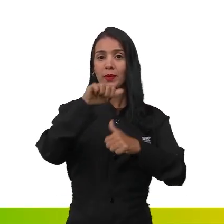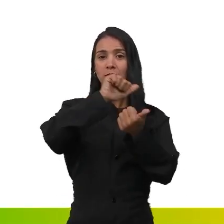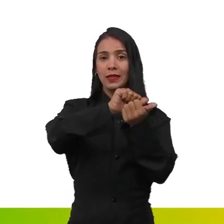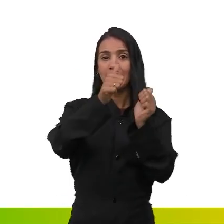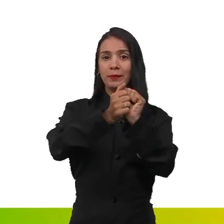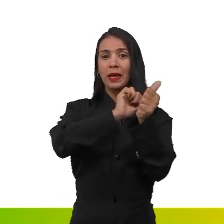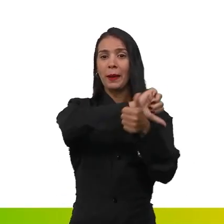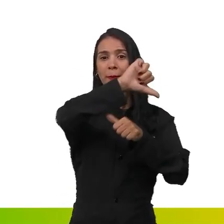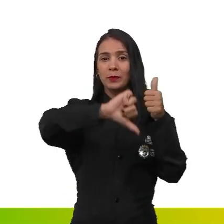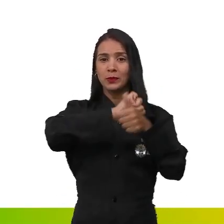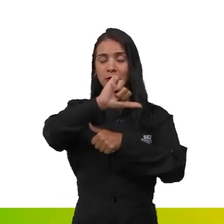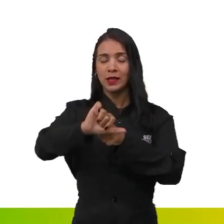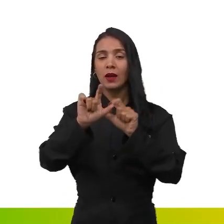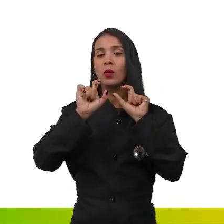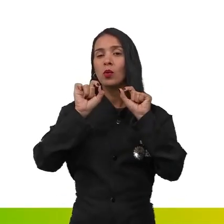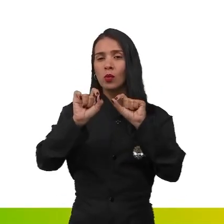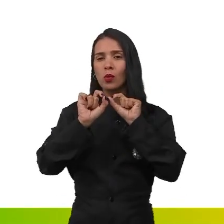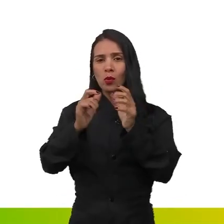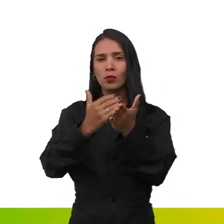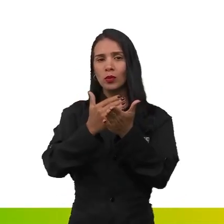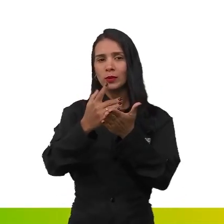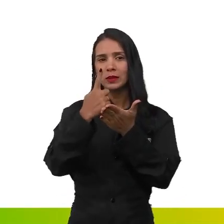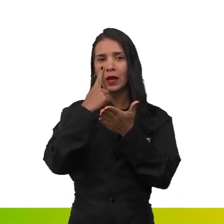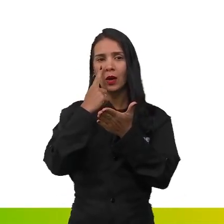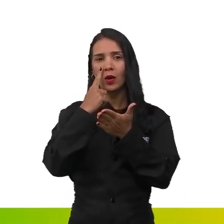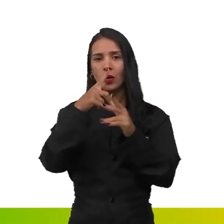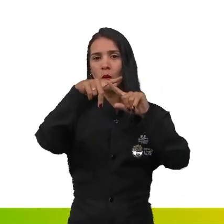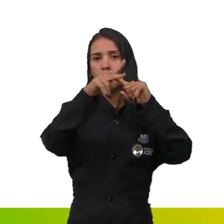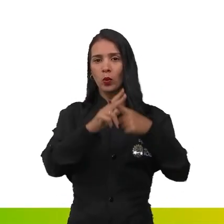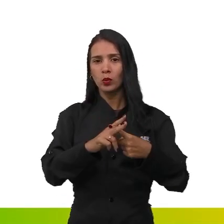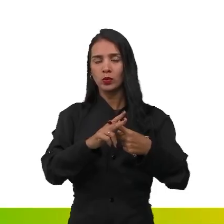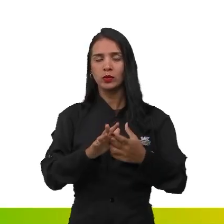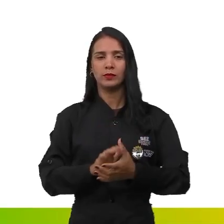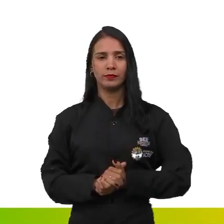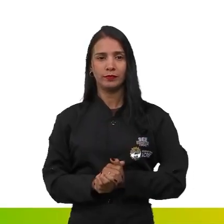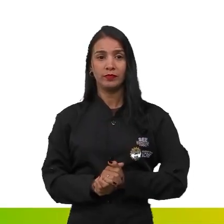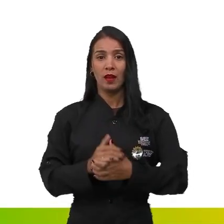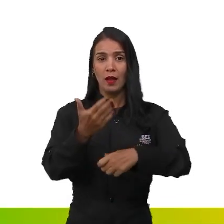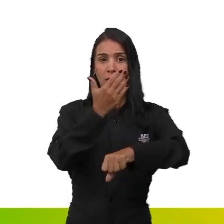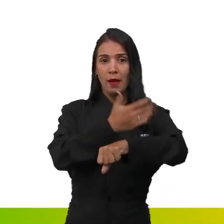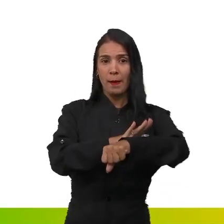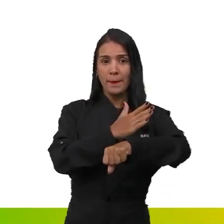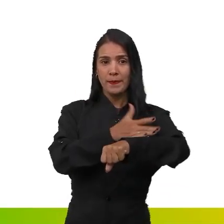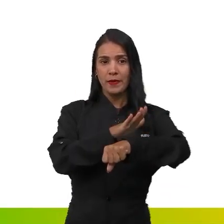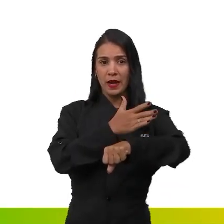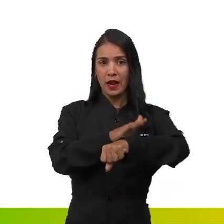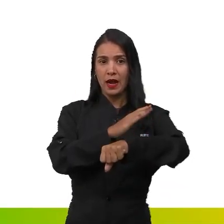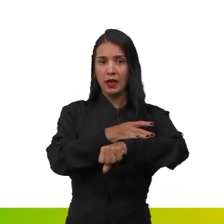seguinte, né, em a prática. Então, eu colocaria aqui a prática